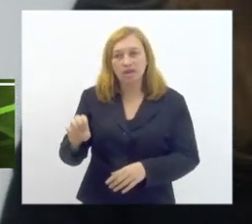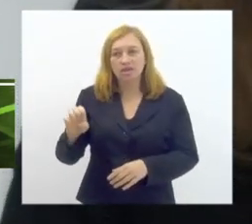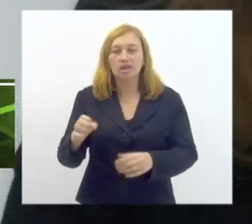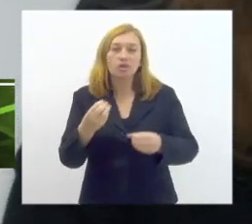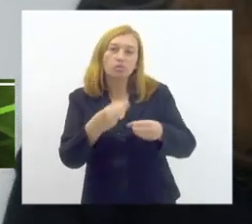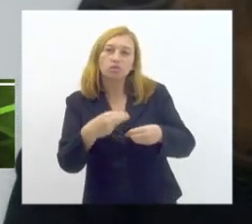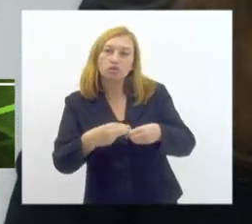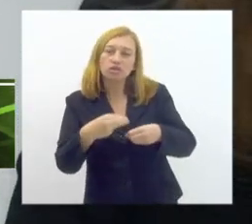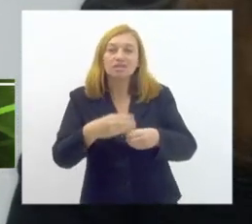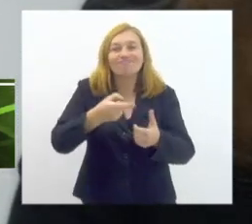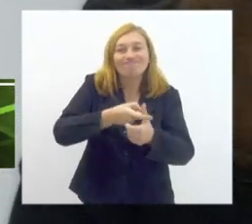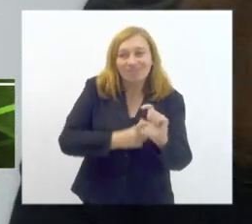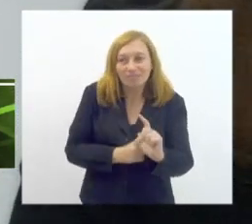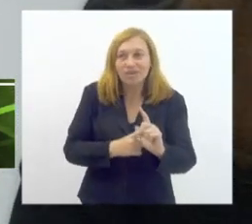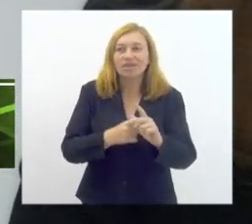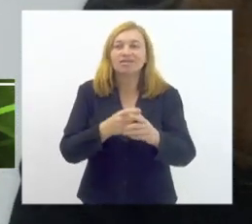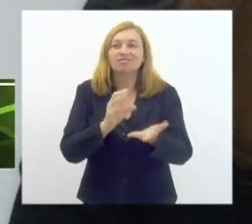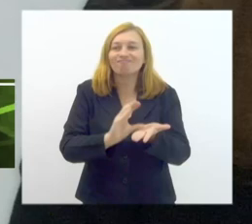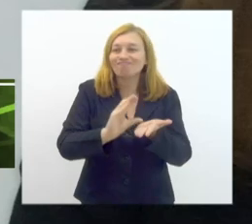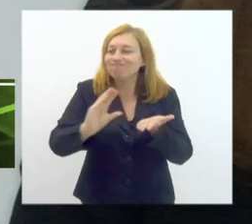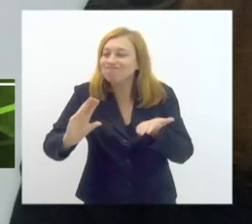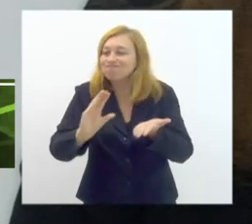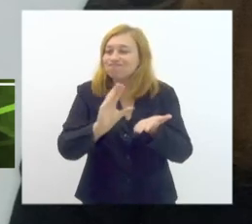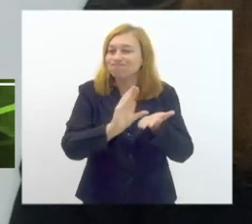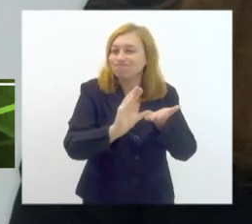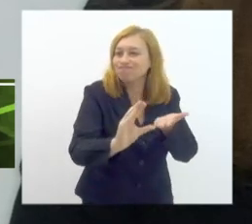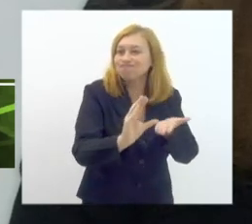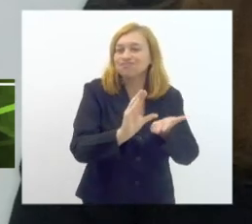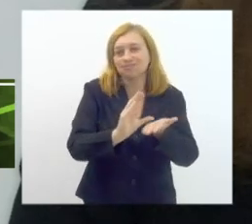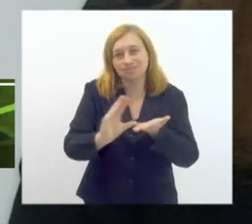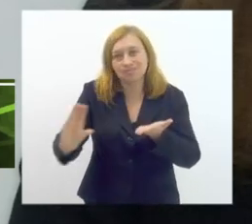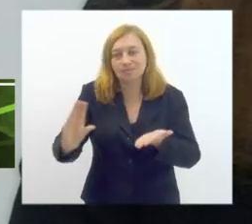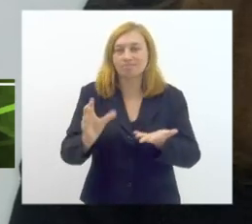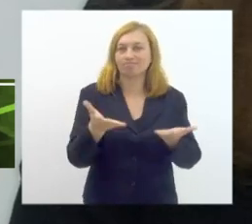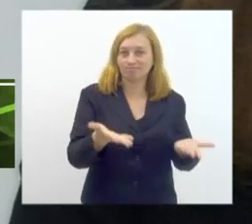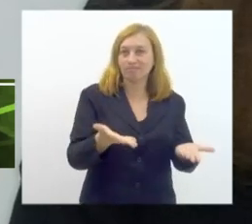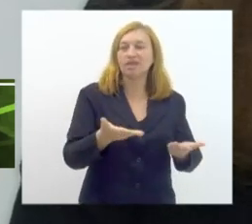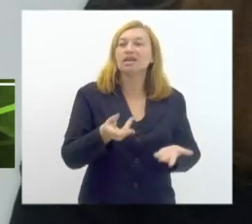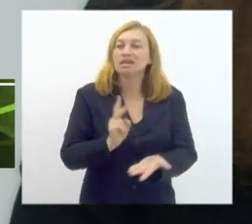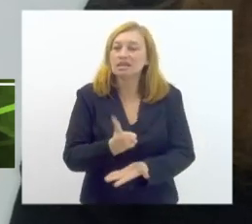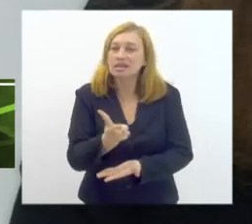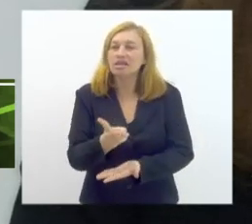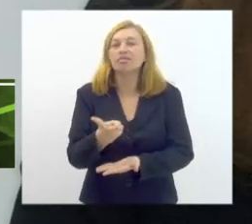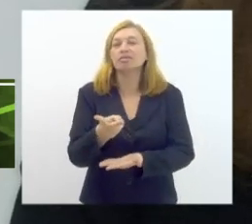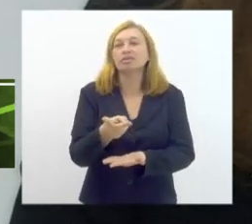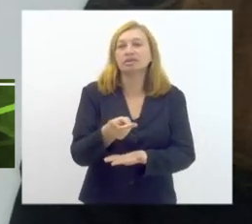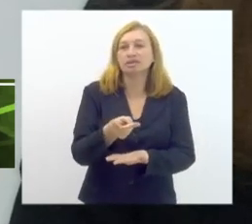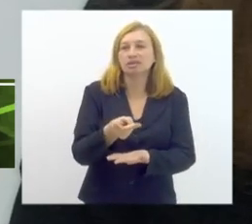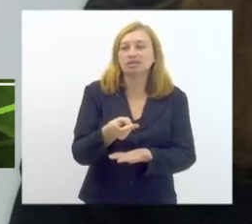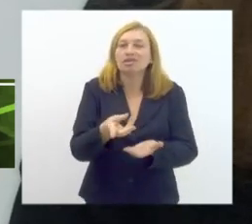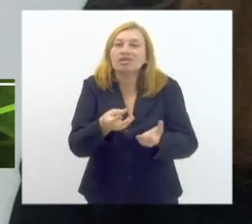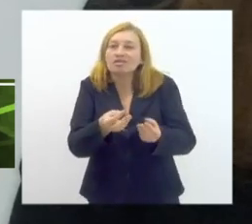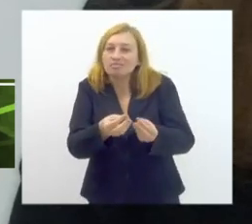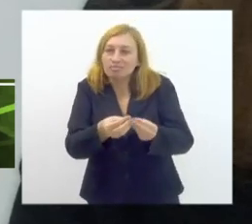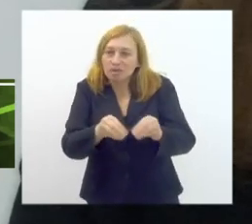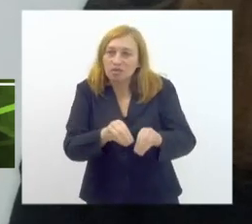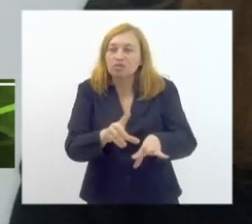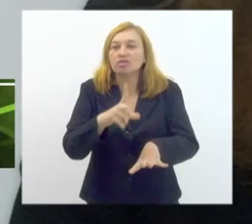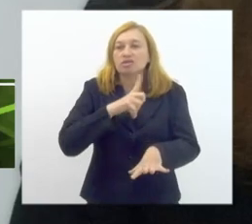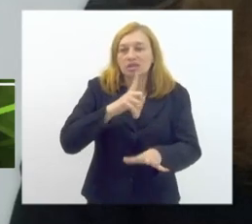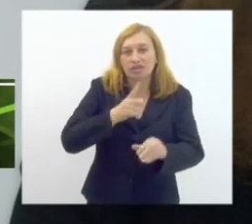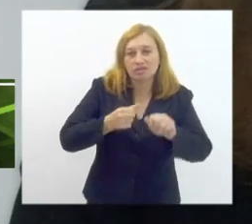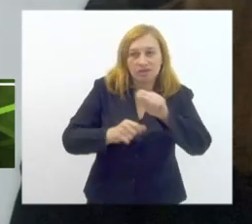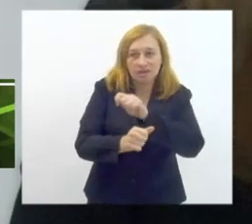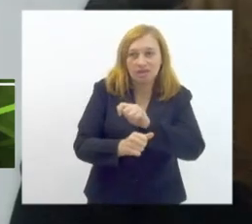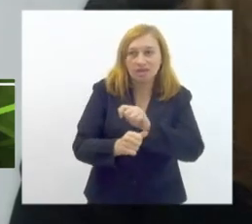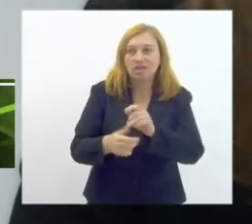sempre dependeram muito de transferências e de repasses e que sempre conviveu com uma precariedade de financiamento.